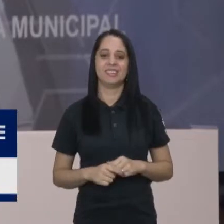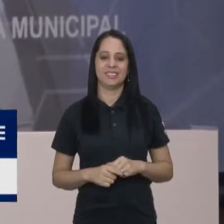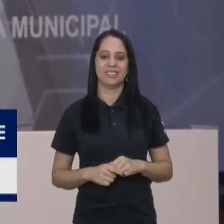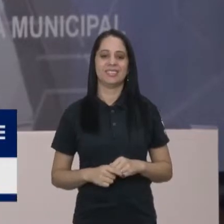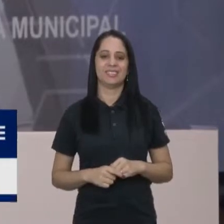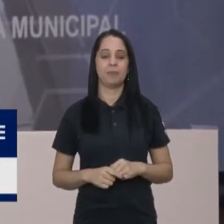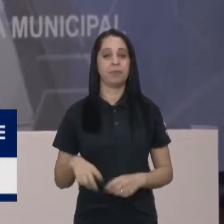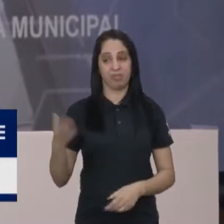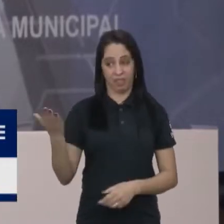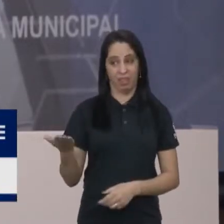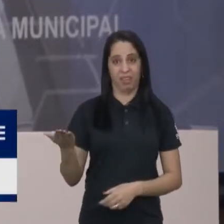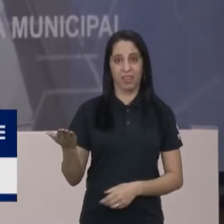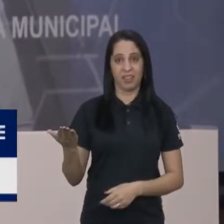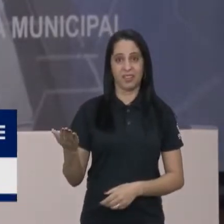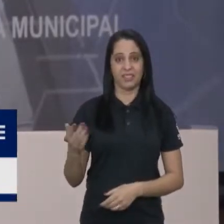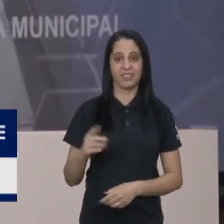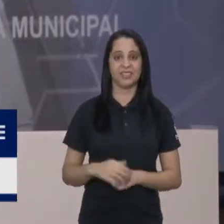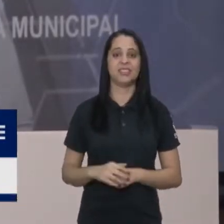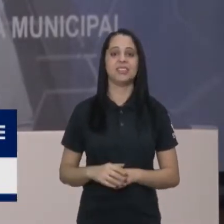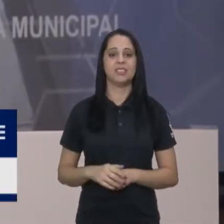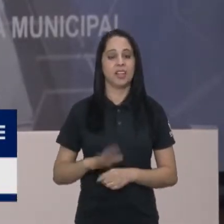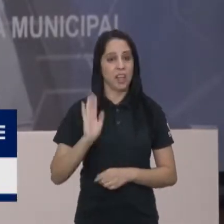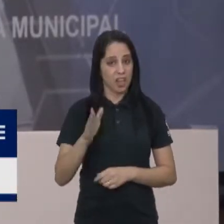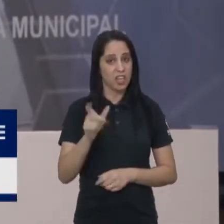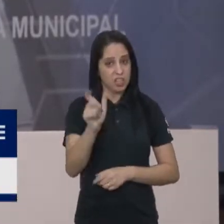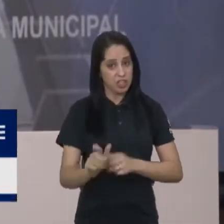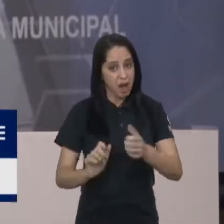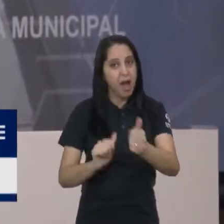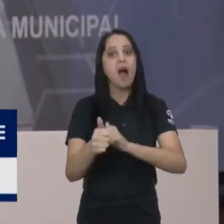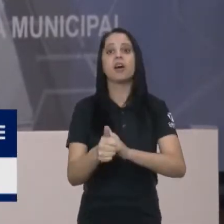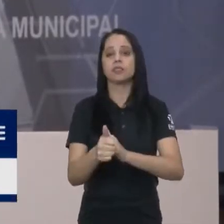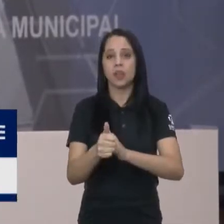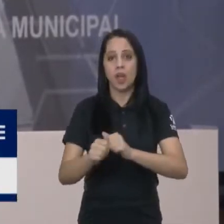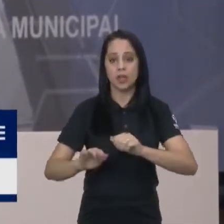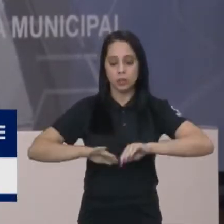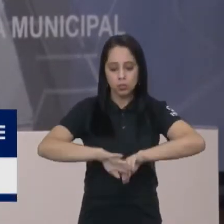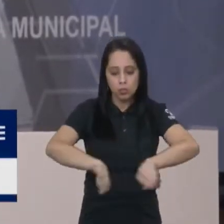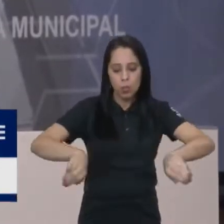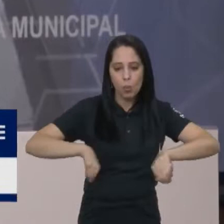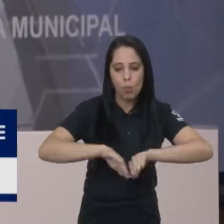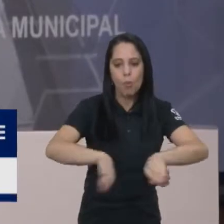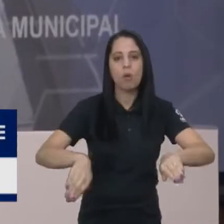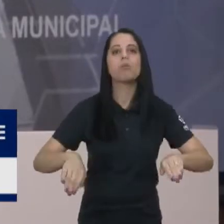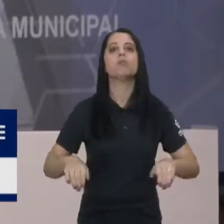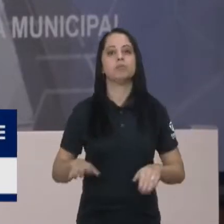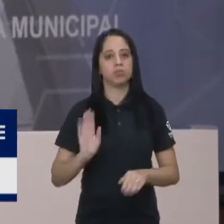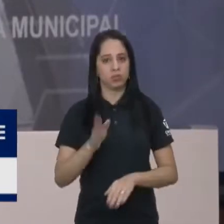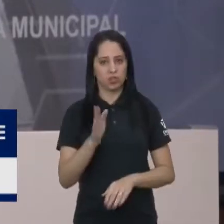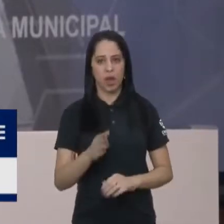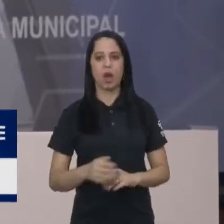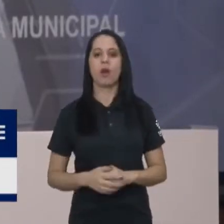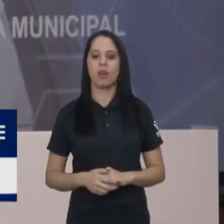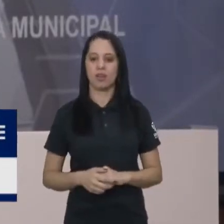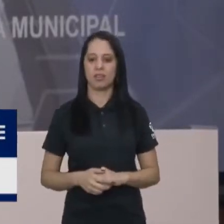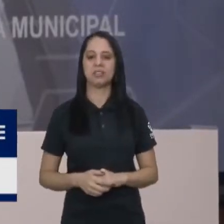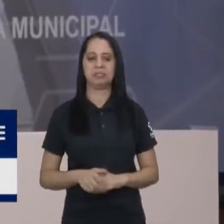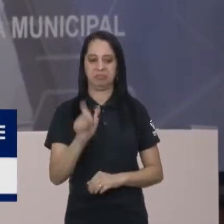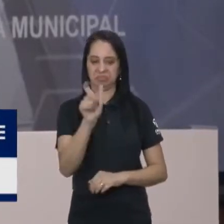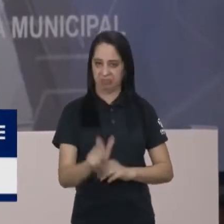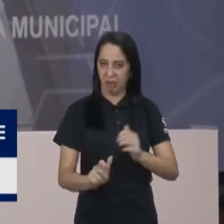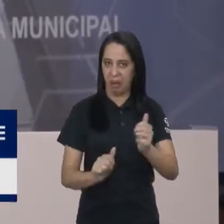O Guilherme, viu, gente, foi atleta de competição de natação, viu? Para quem não sabe, um grande